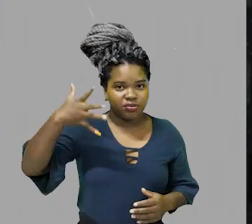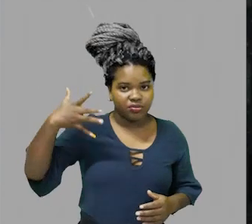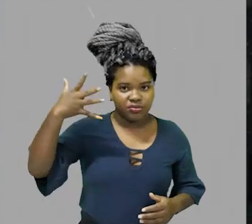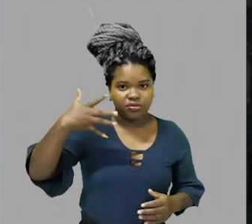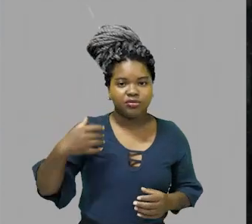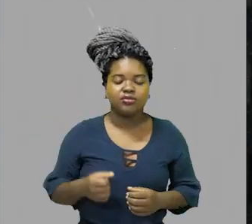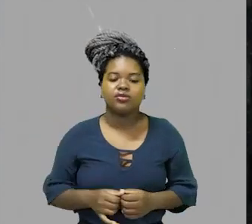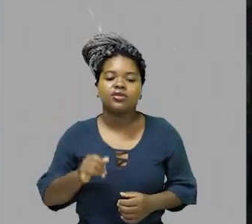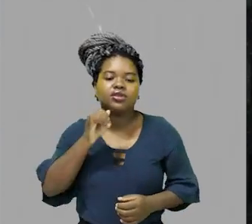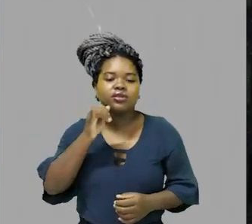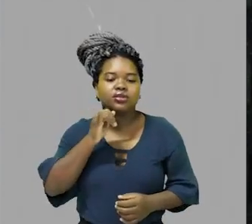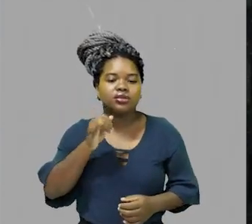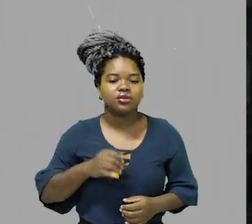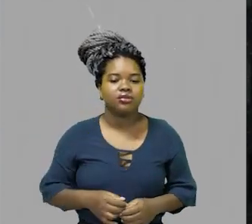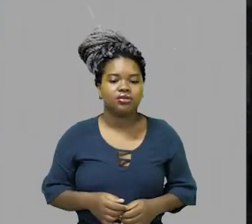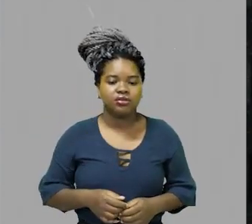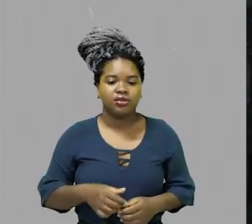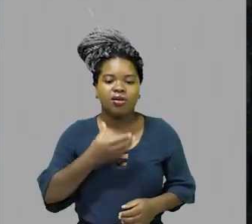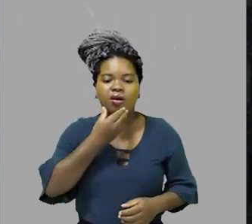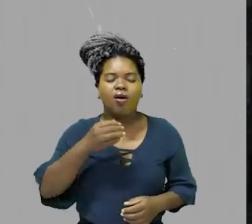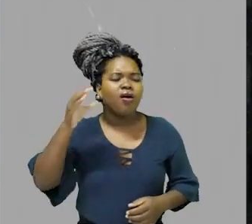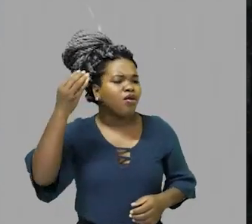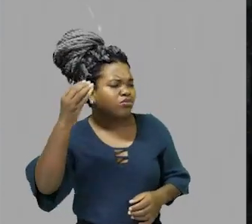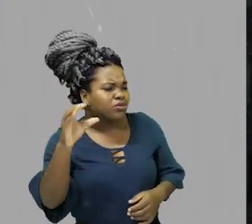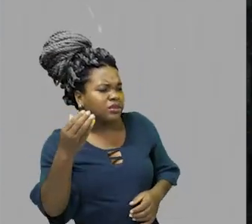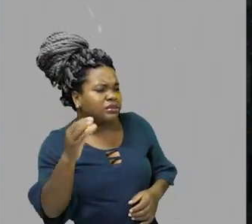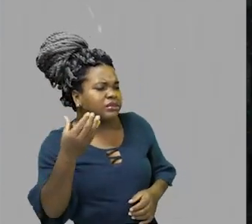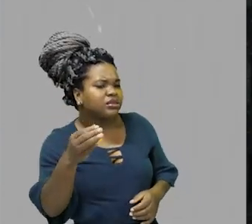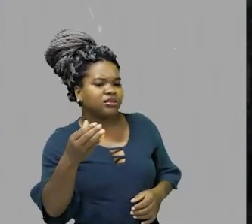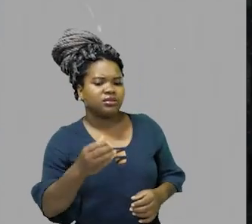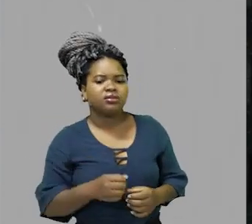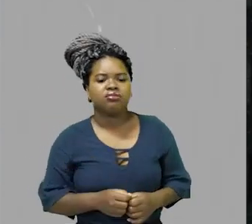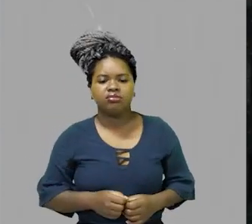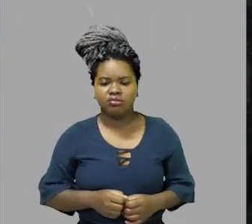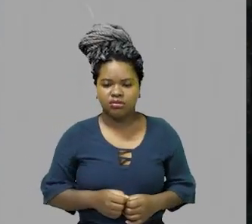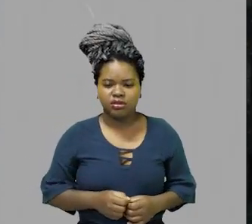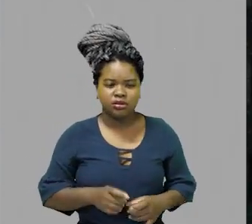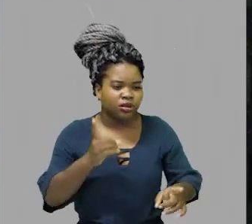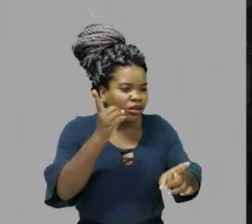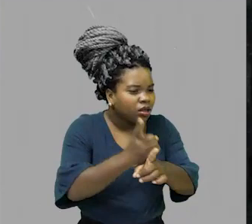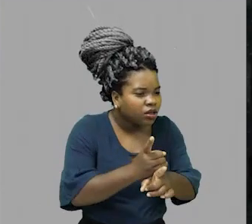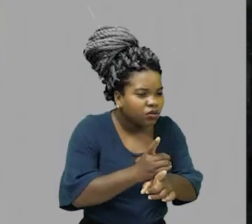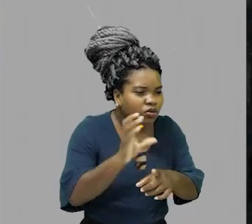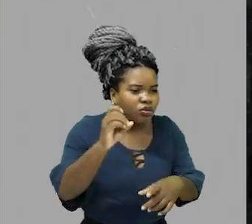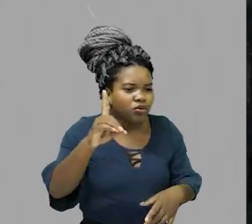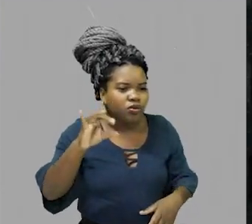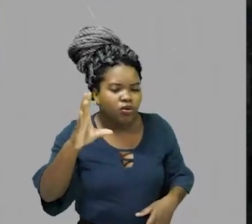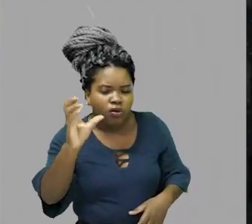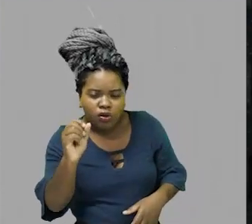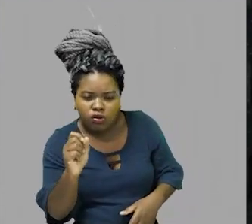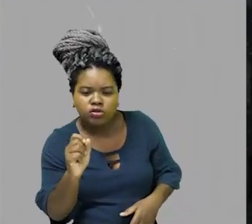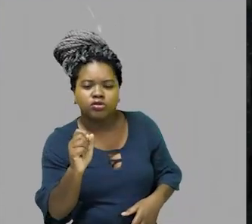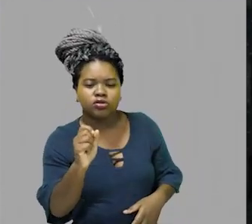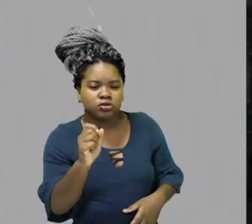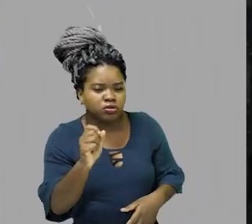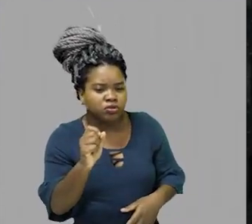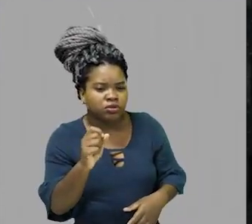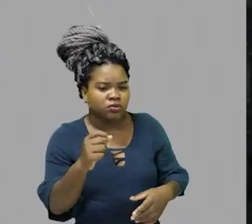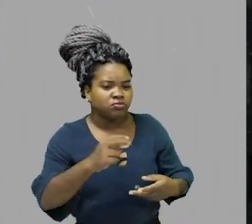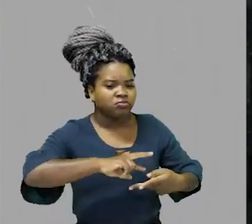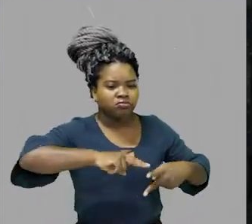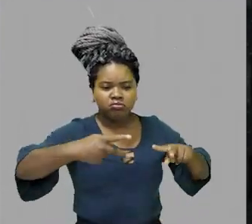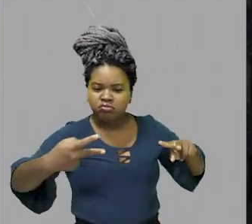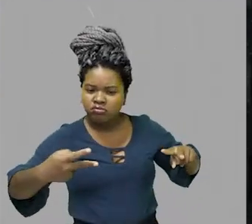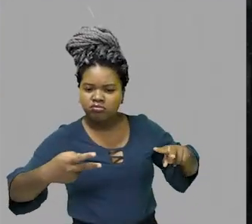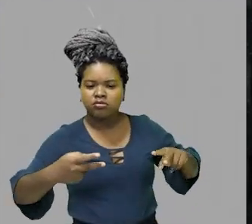código genético do coronavírus. Na verdade, o código genético do coronavírus é o mesmo código genético humano,